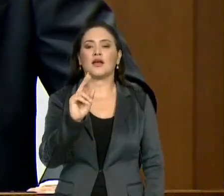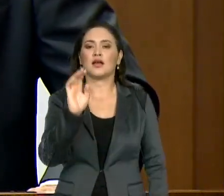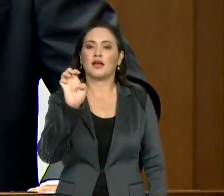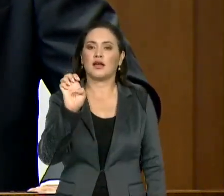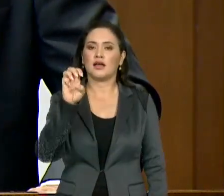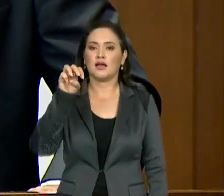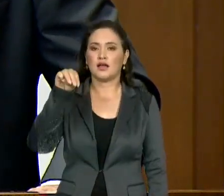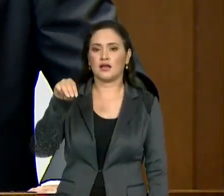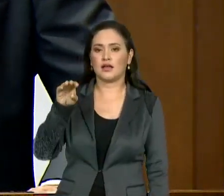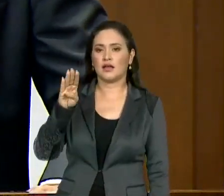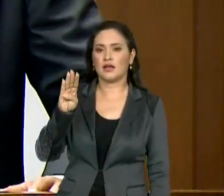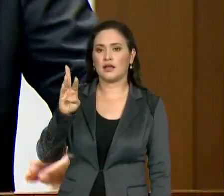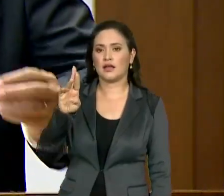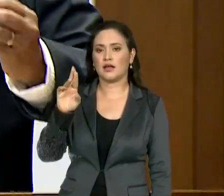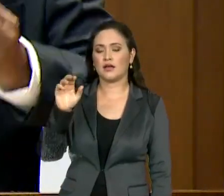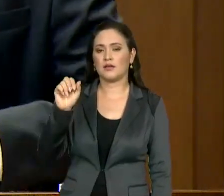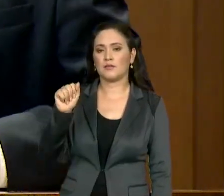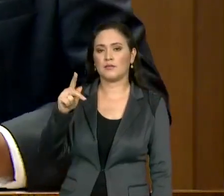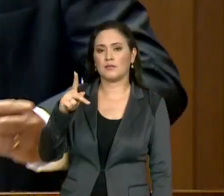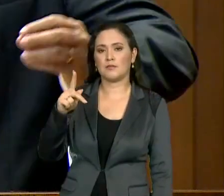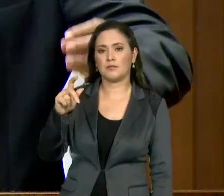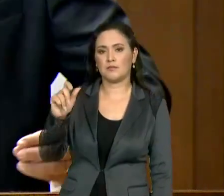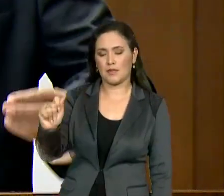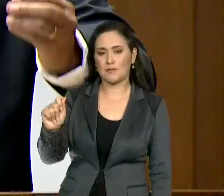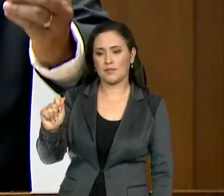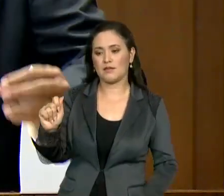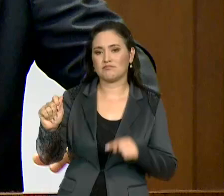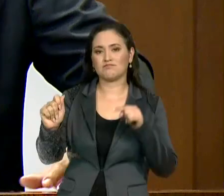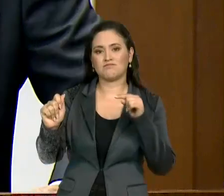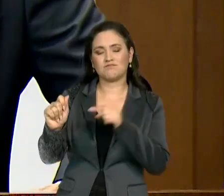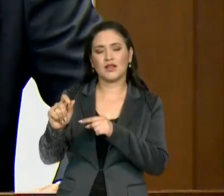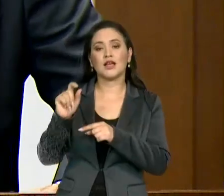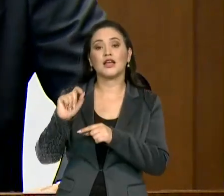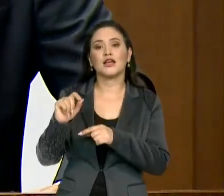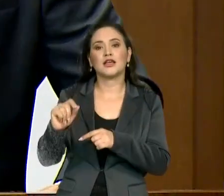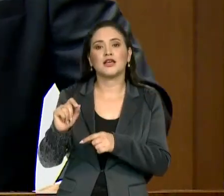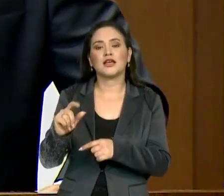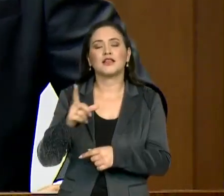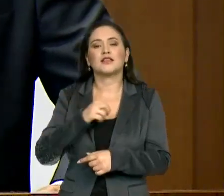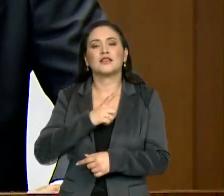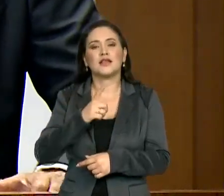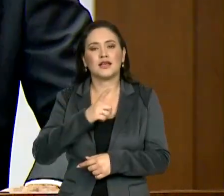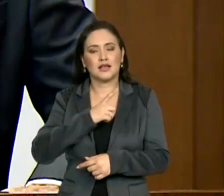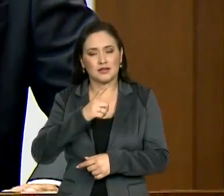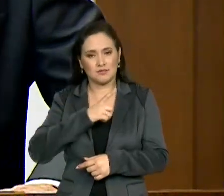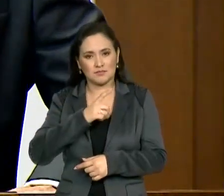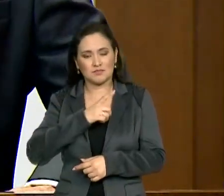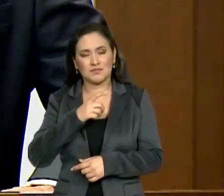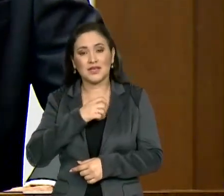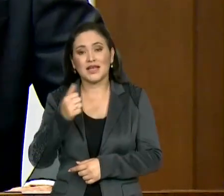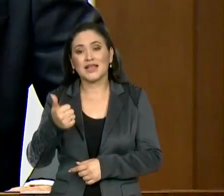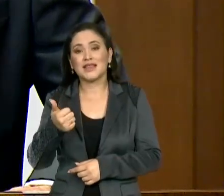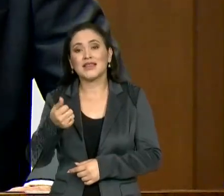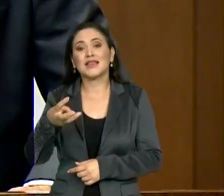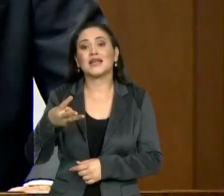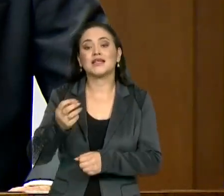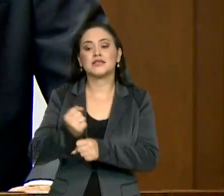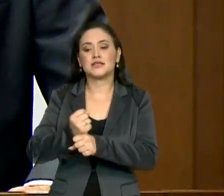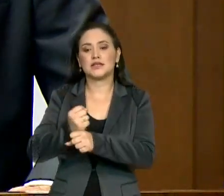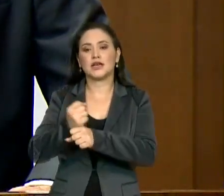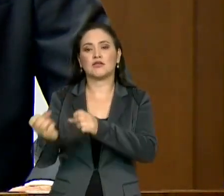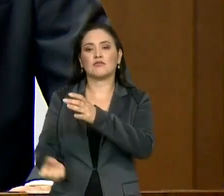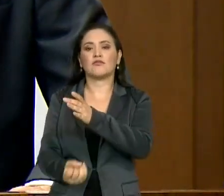nosso Estado, pelo importante papel que a Embrapa hoje desempenha e sempre desempenhou